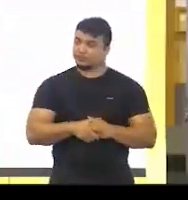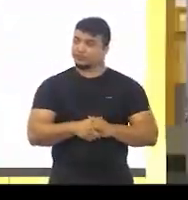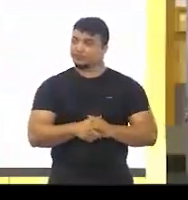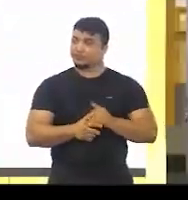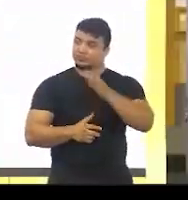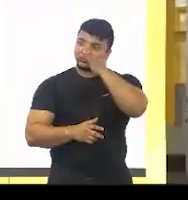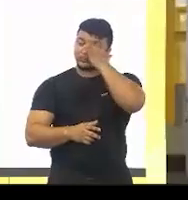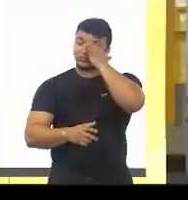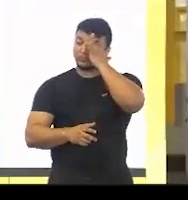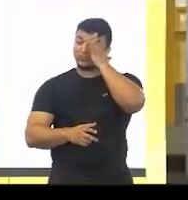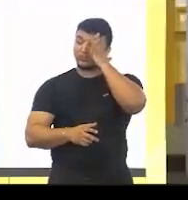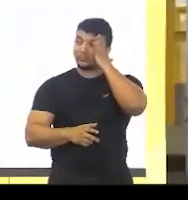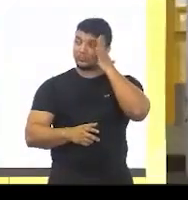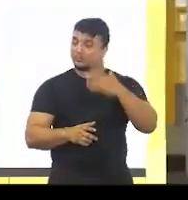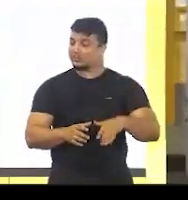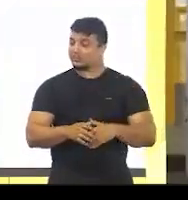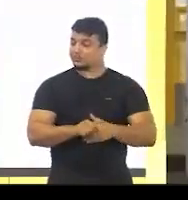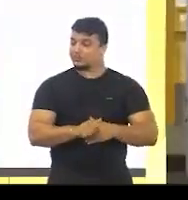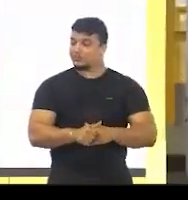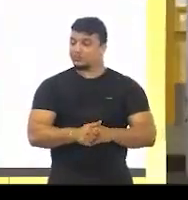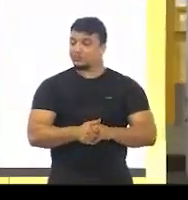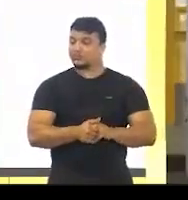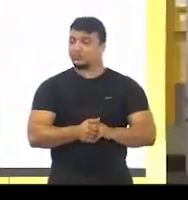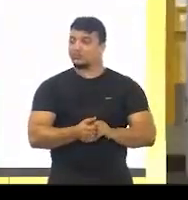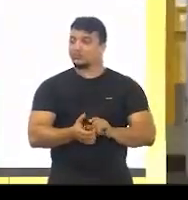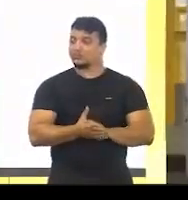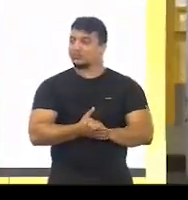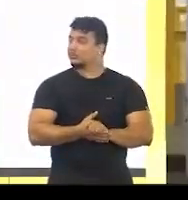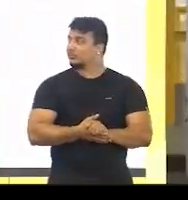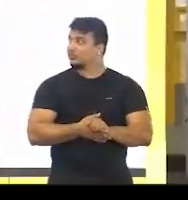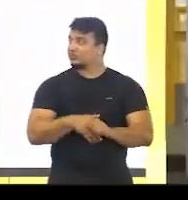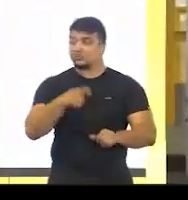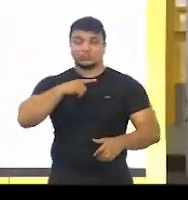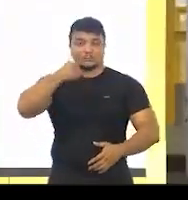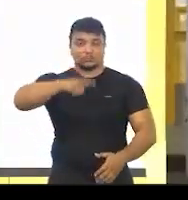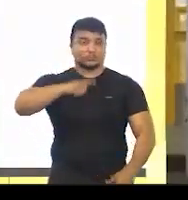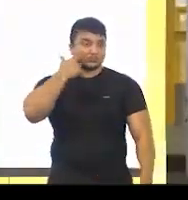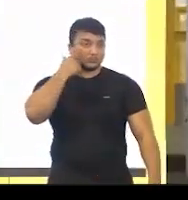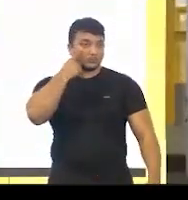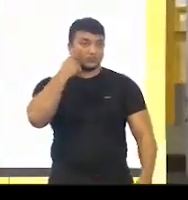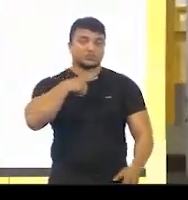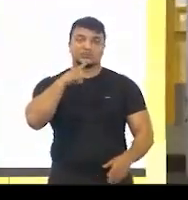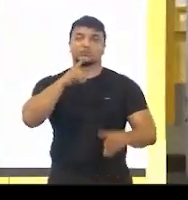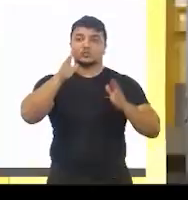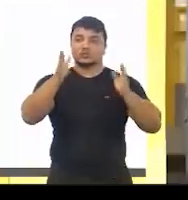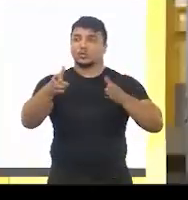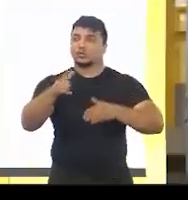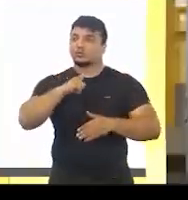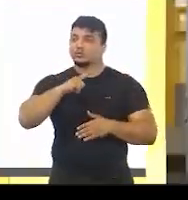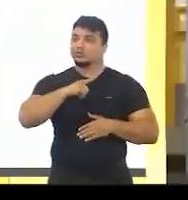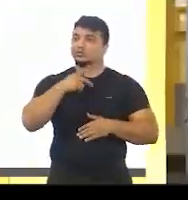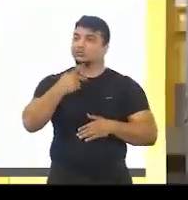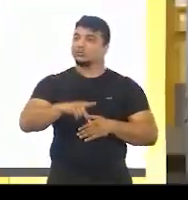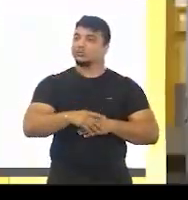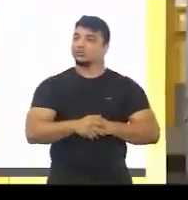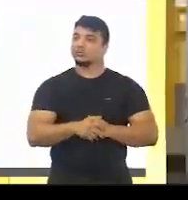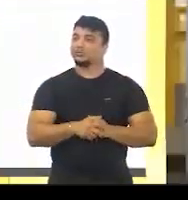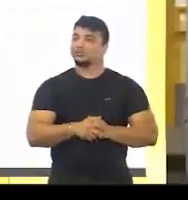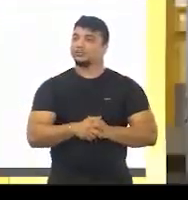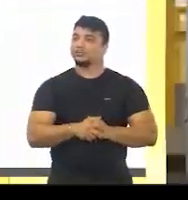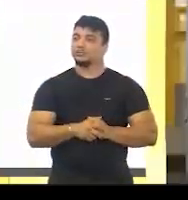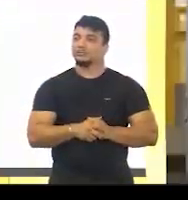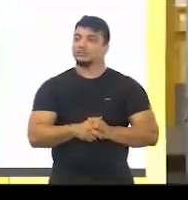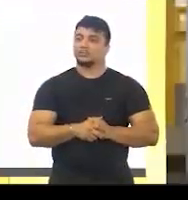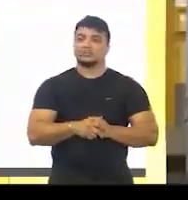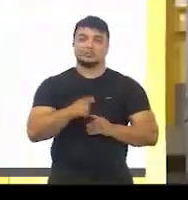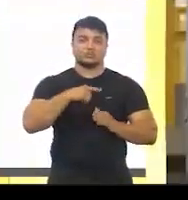habilidade. E aí, nós temos o seguinte, tá? Acompanhe de novo pelo material, porque ela não ficou aqui. De novo pelo material,